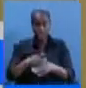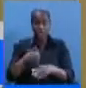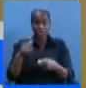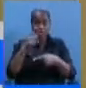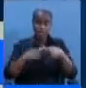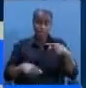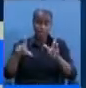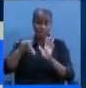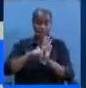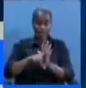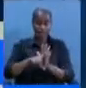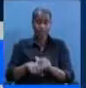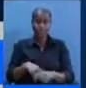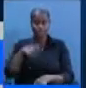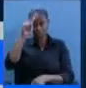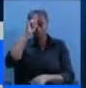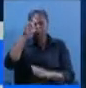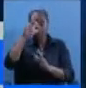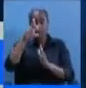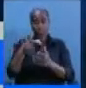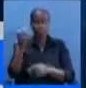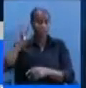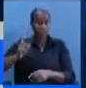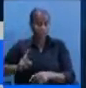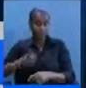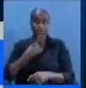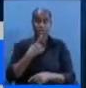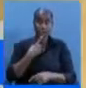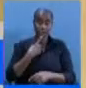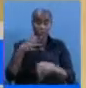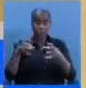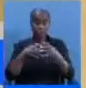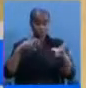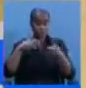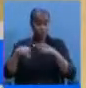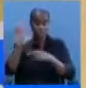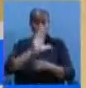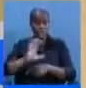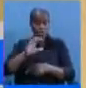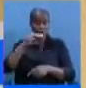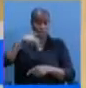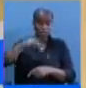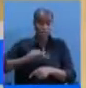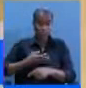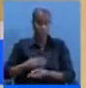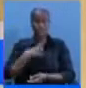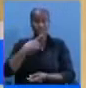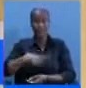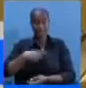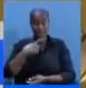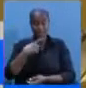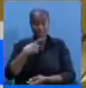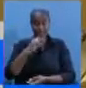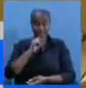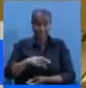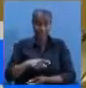no meio da legislatura para cumprir o calendário entendeu a comissão política nacional do mpd recomendar nos termos estatutários